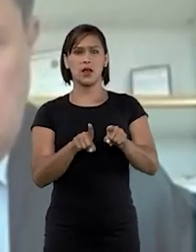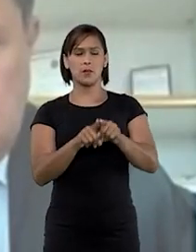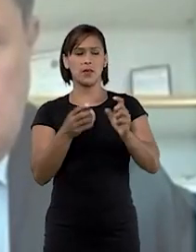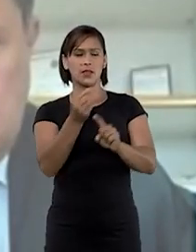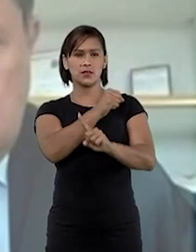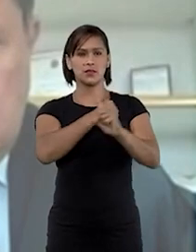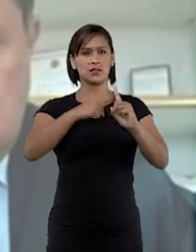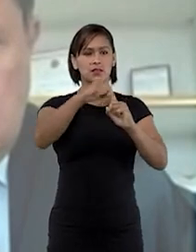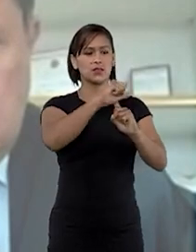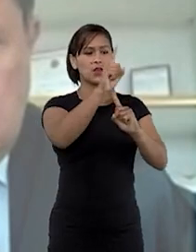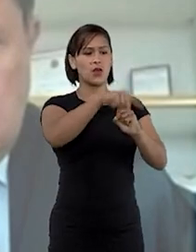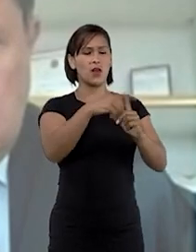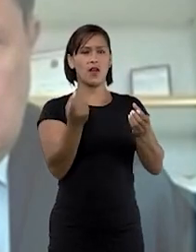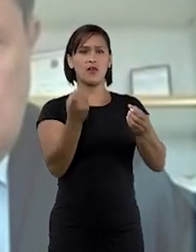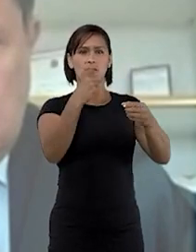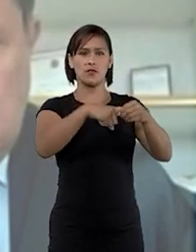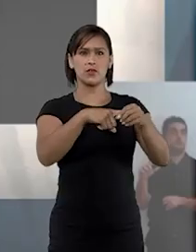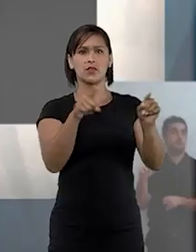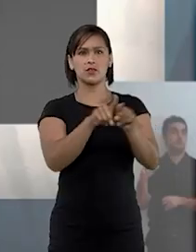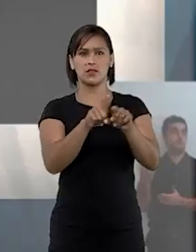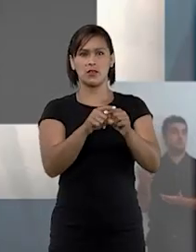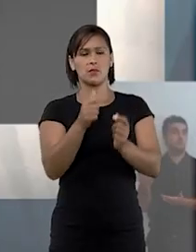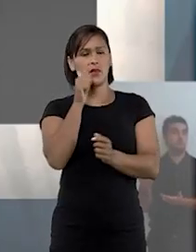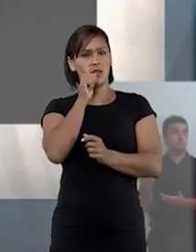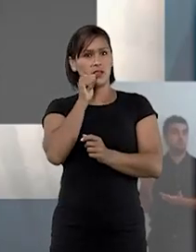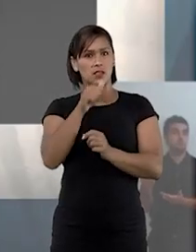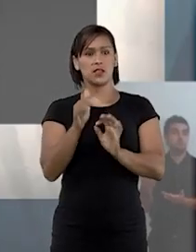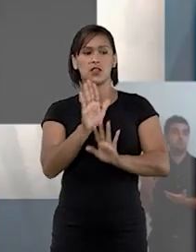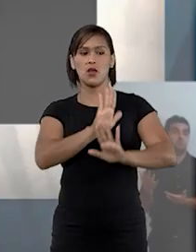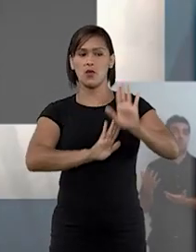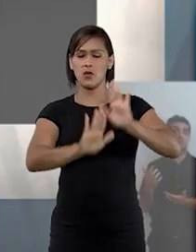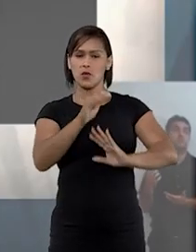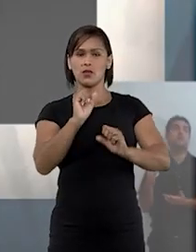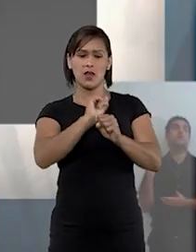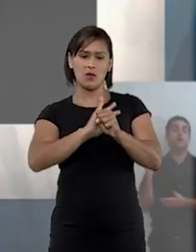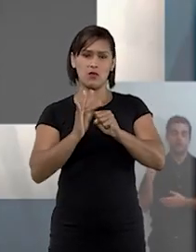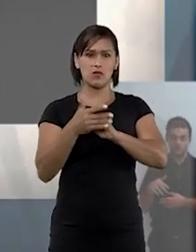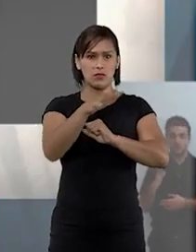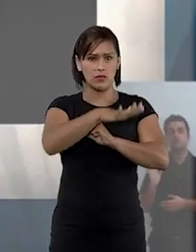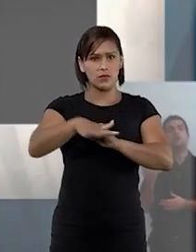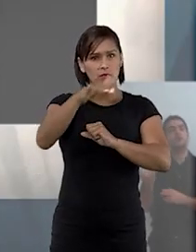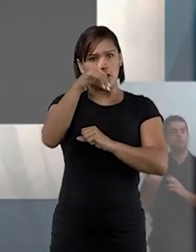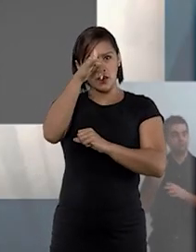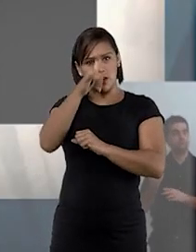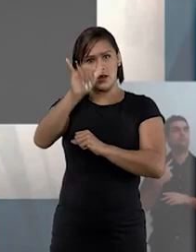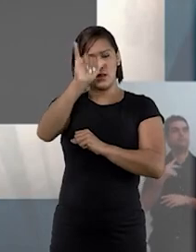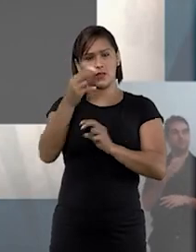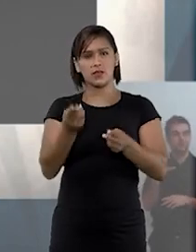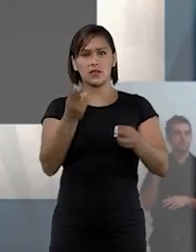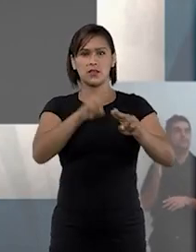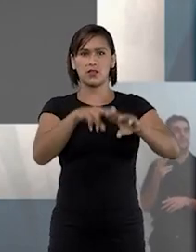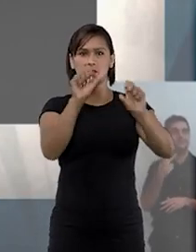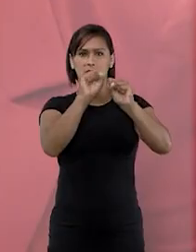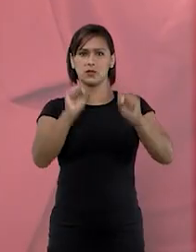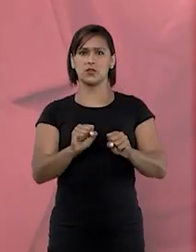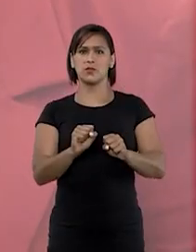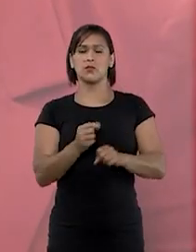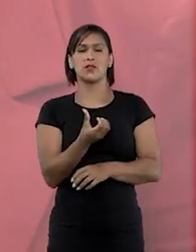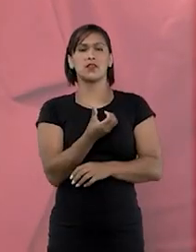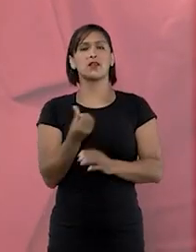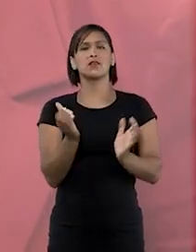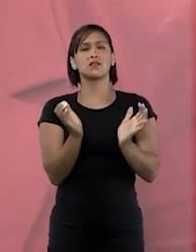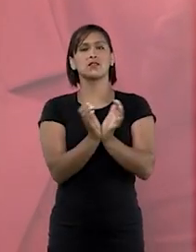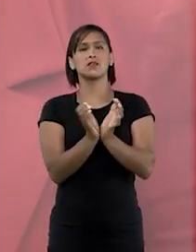e de ressocialização as detentas além de prevenir a propagação da Kombi 19 nos presídios